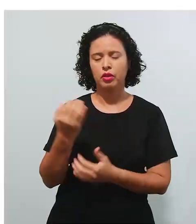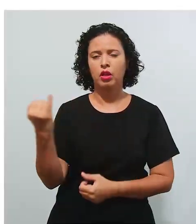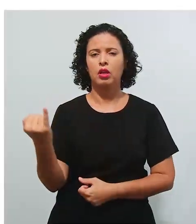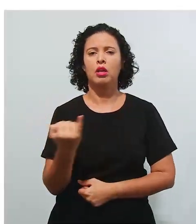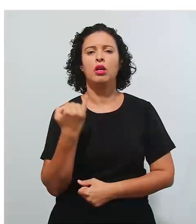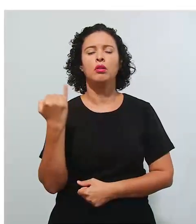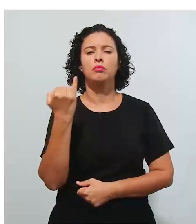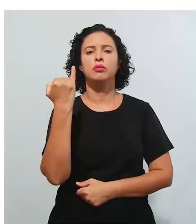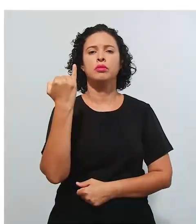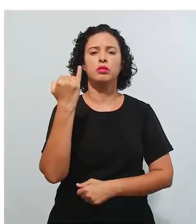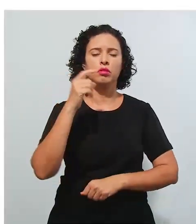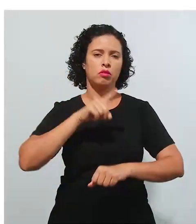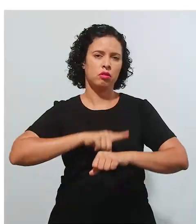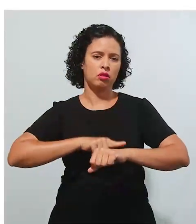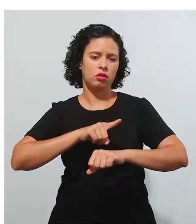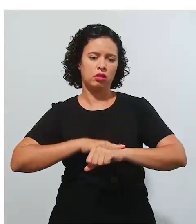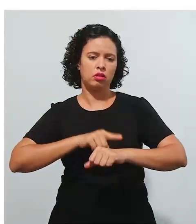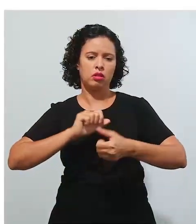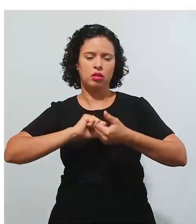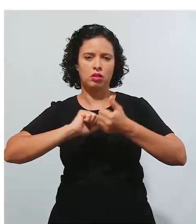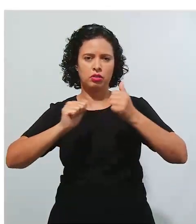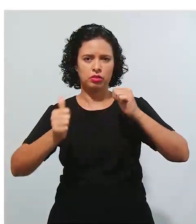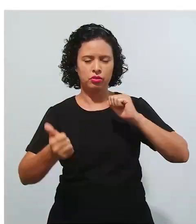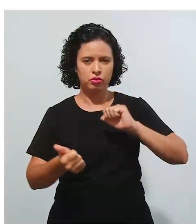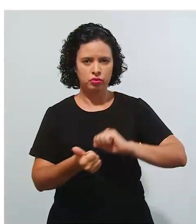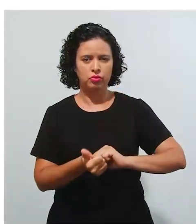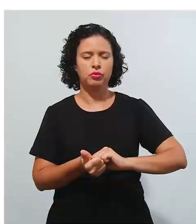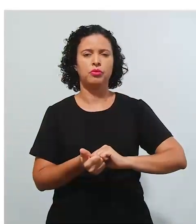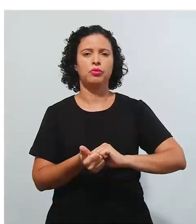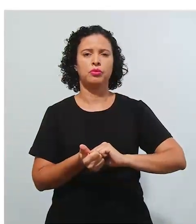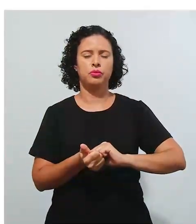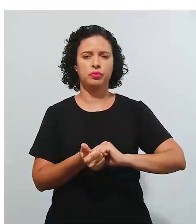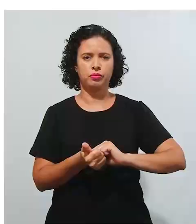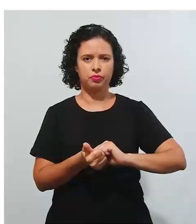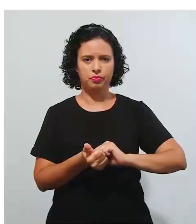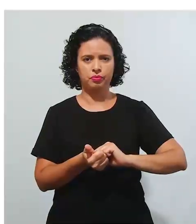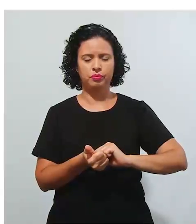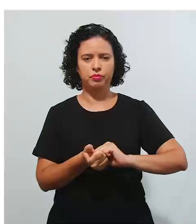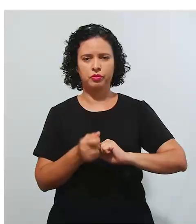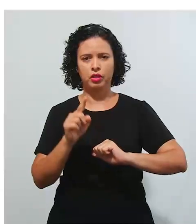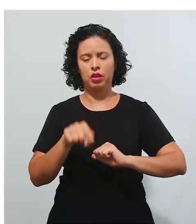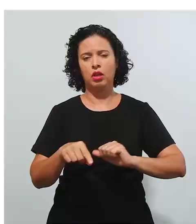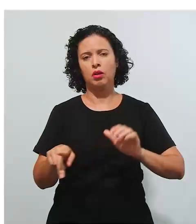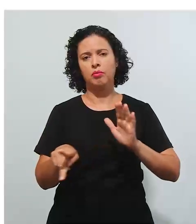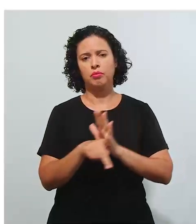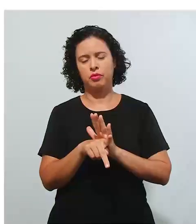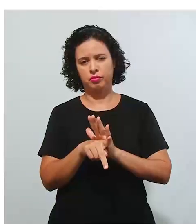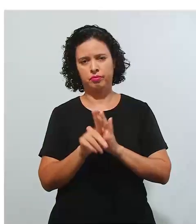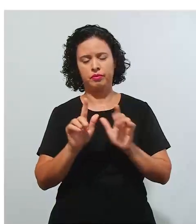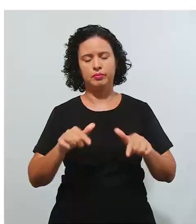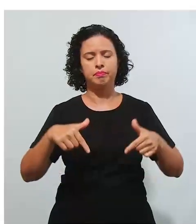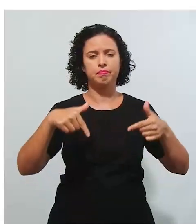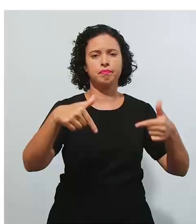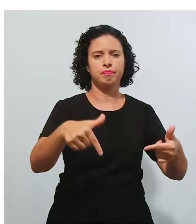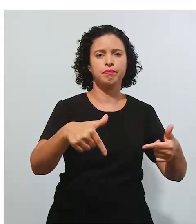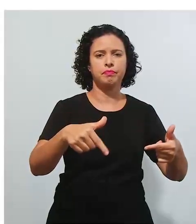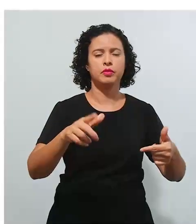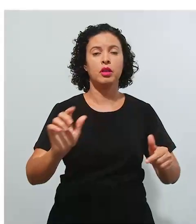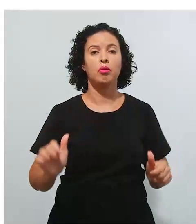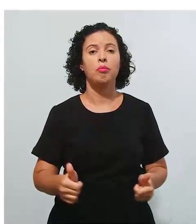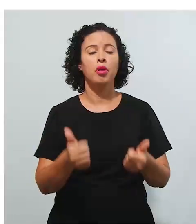primordial o tempo de ajuste e reajustes dos atores envolvidos na ação e o